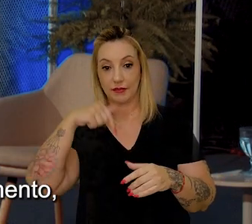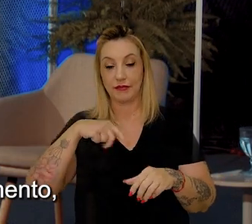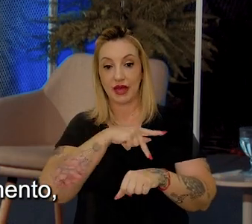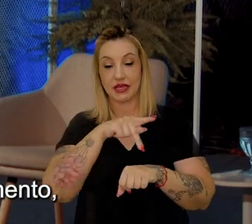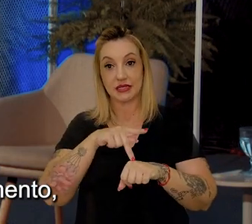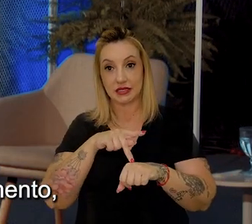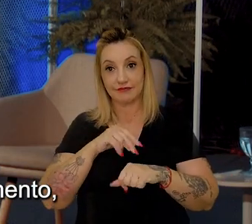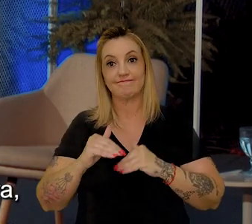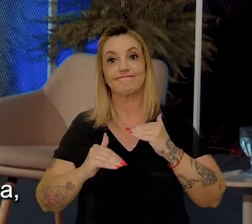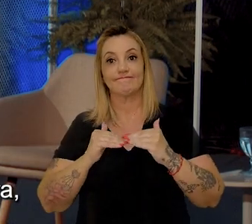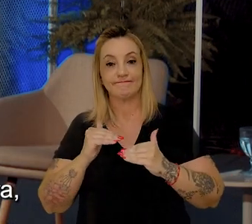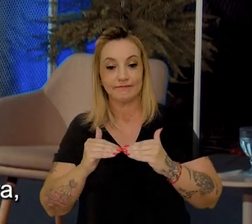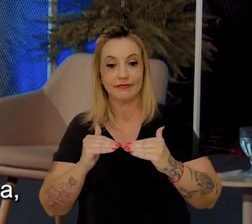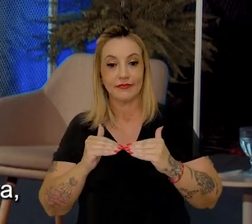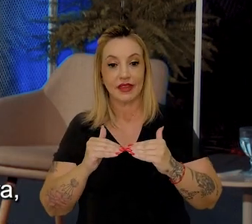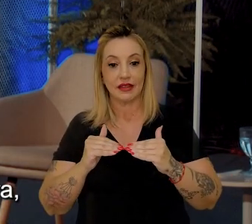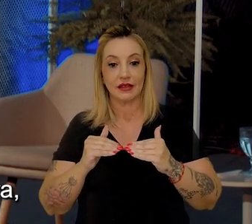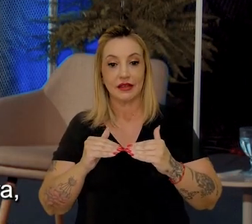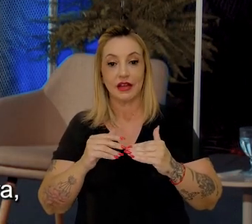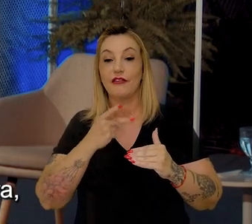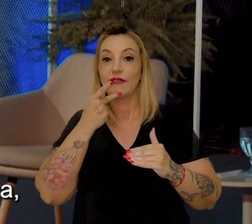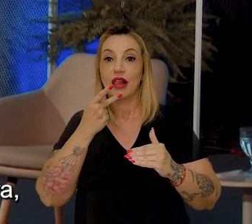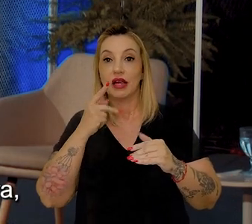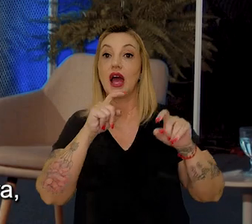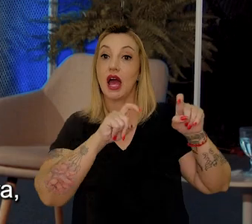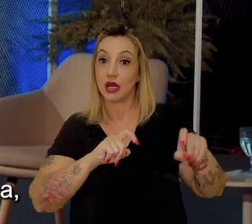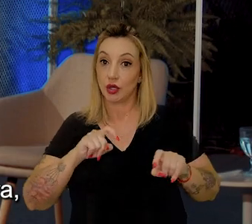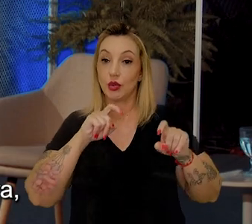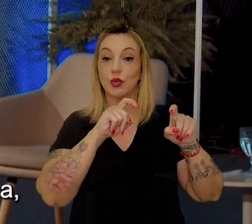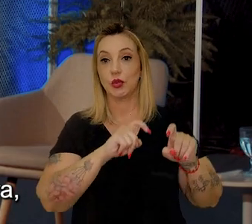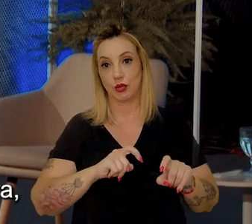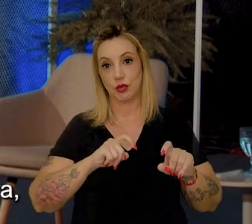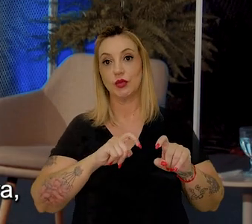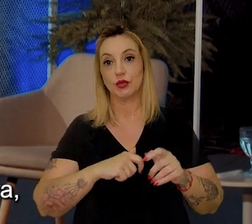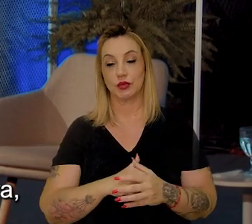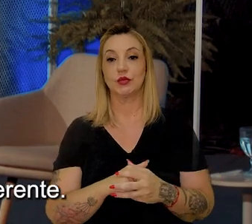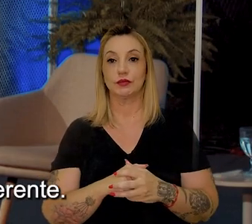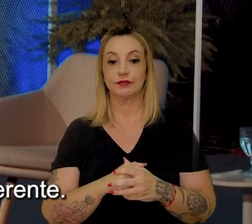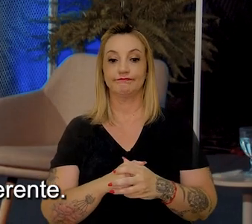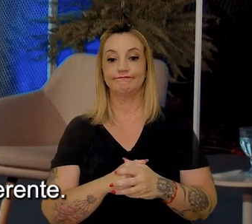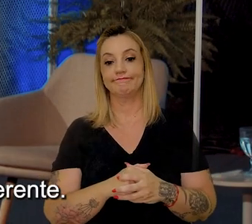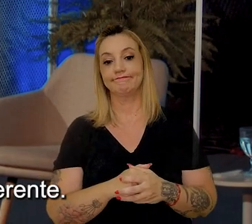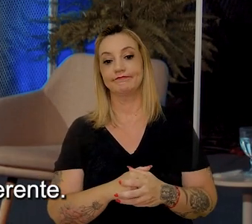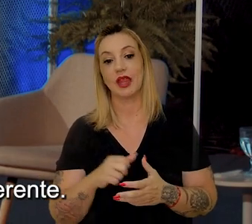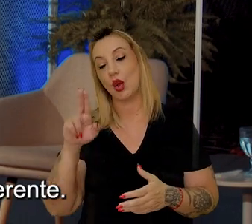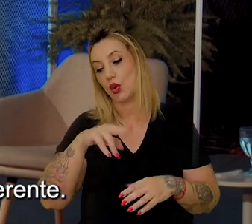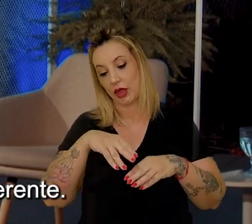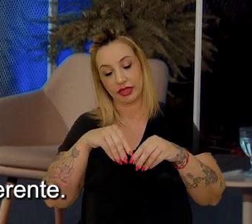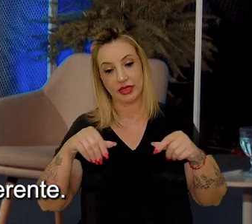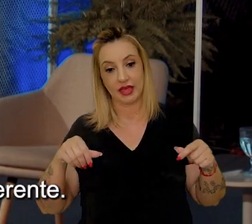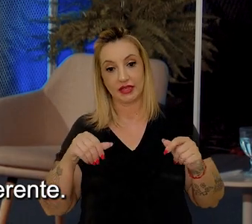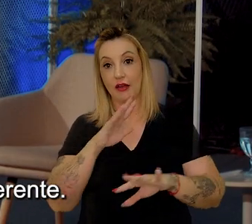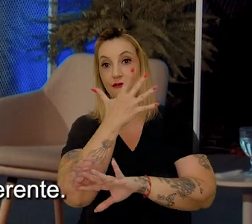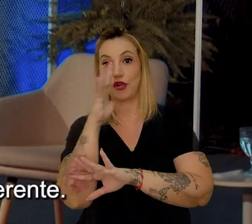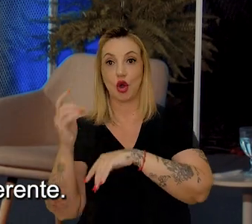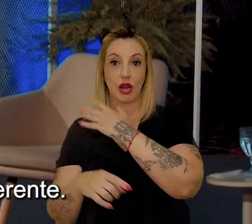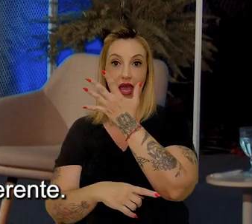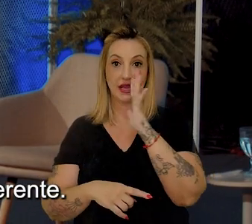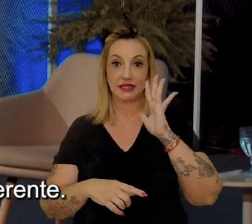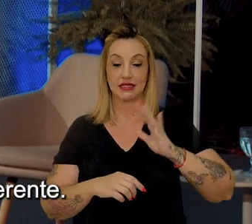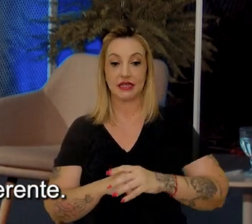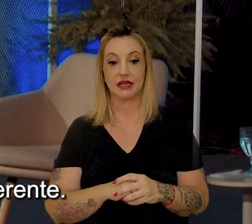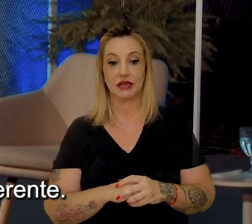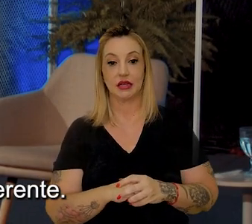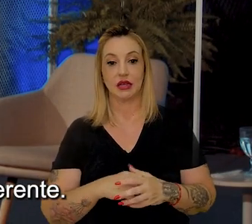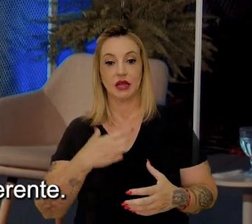dos países em desenvolvimento lá falando aí de agricultura uso da Terra florestas o